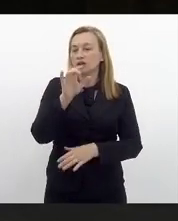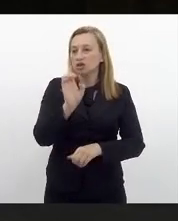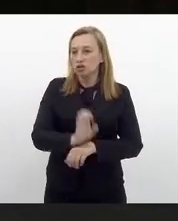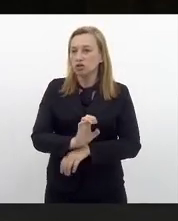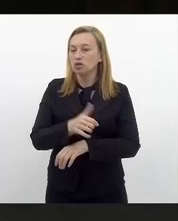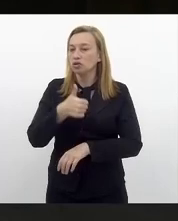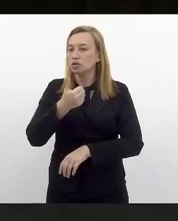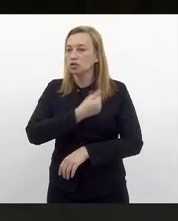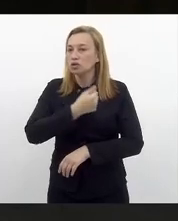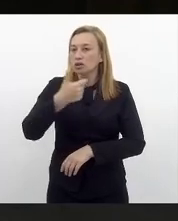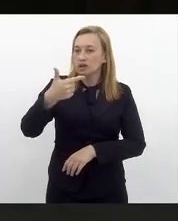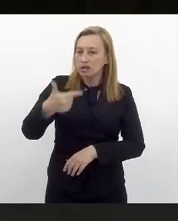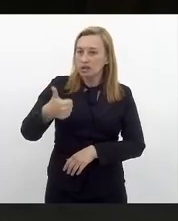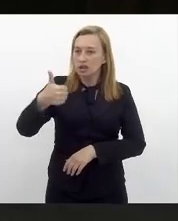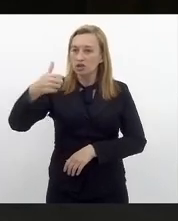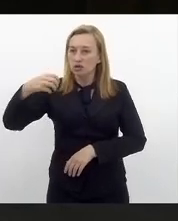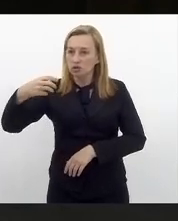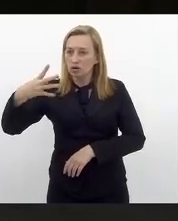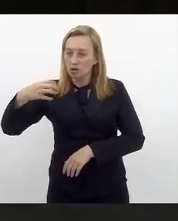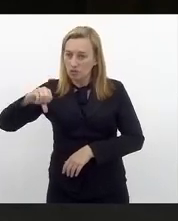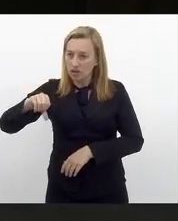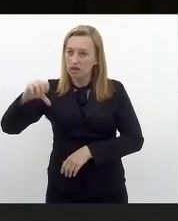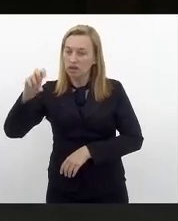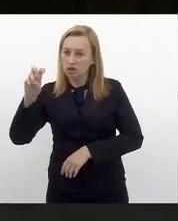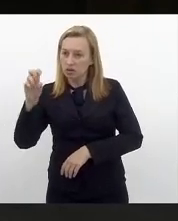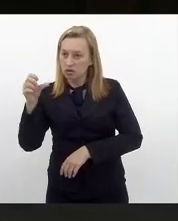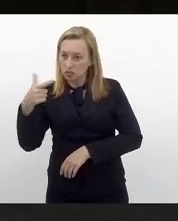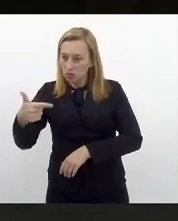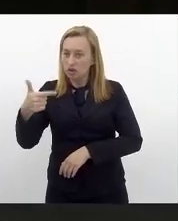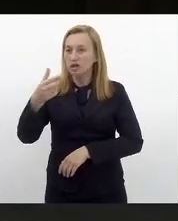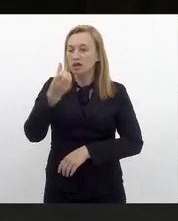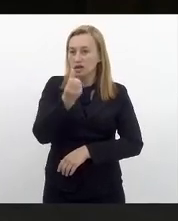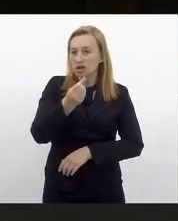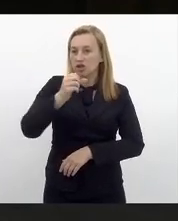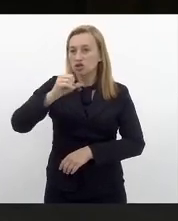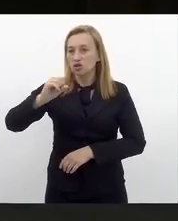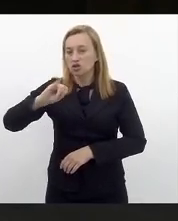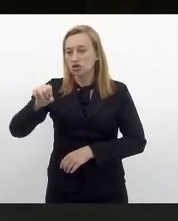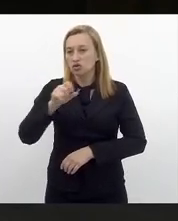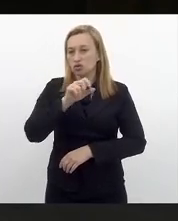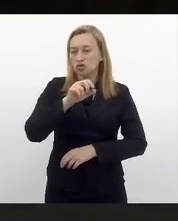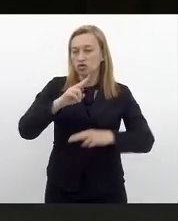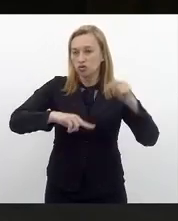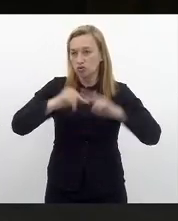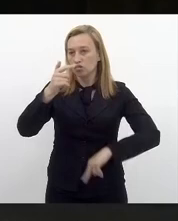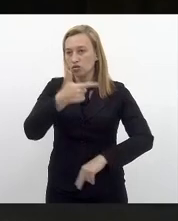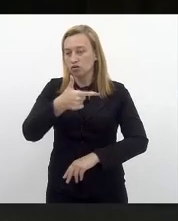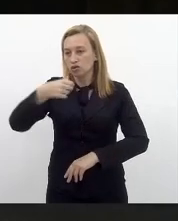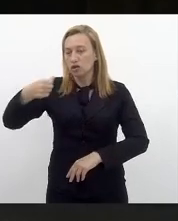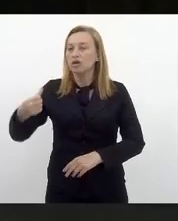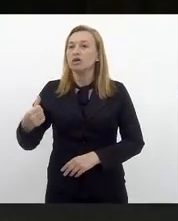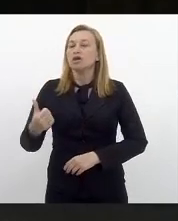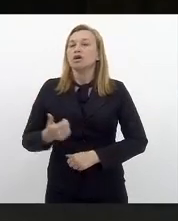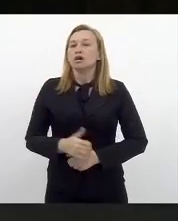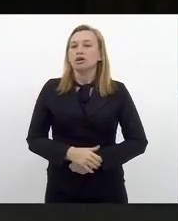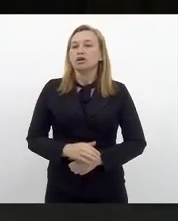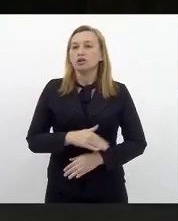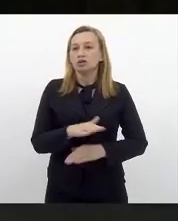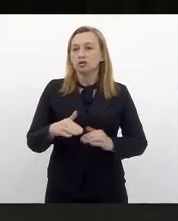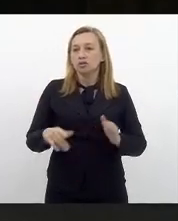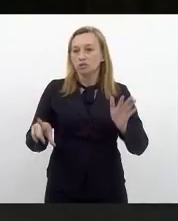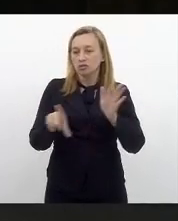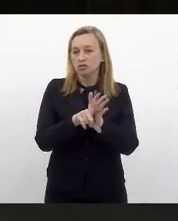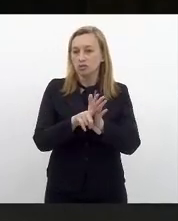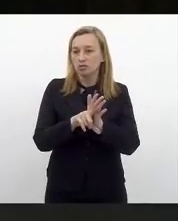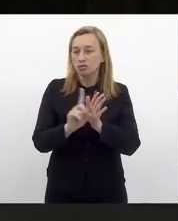nº 192 e seis de Junho de 2021 artigo 2º e para todos os efeitos desta lei